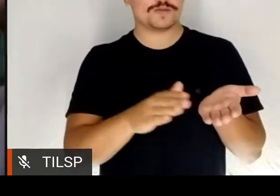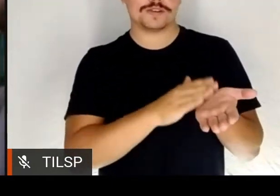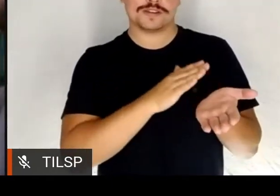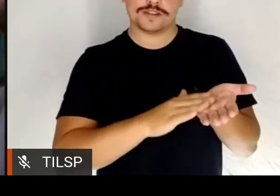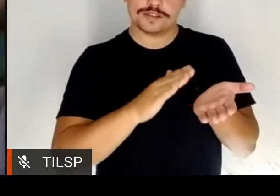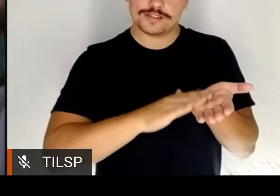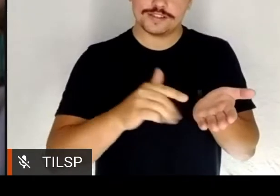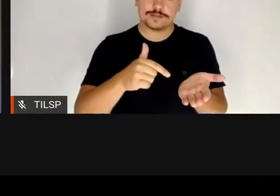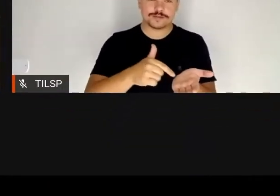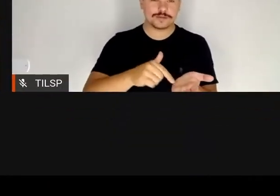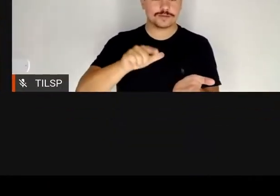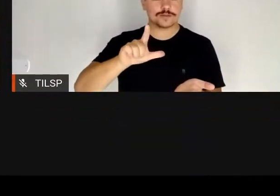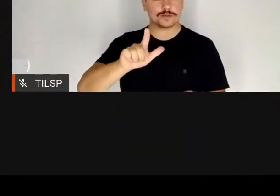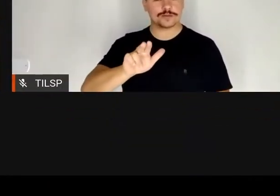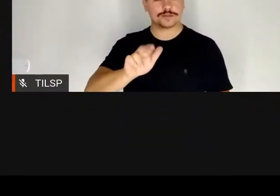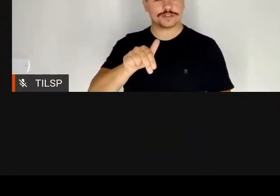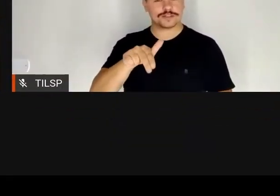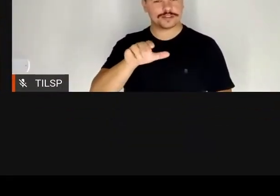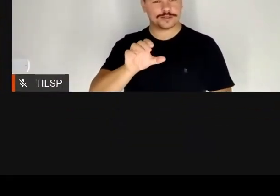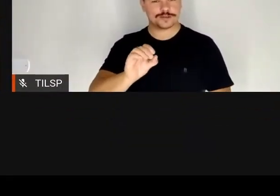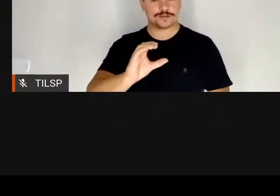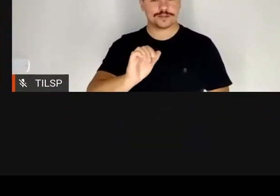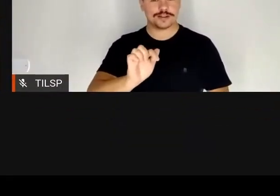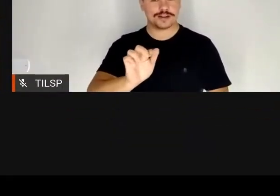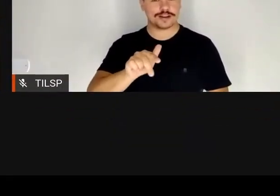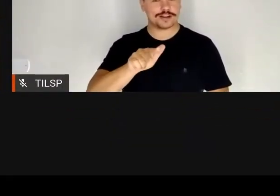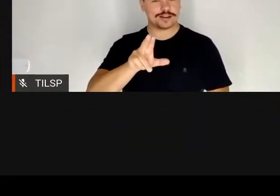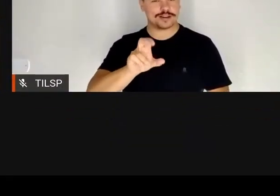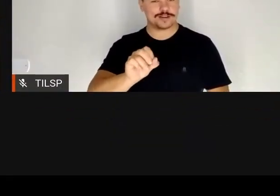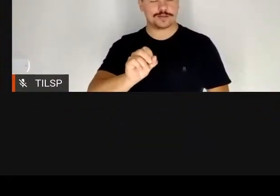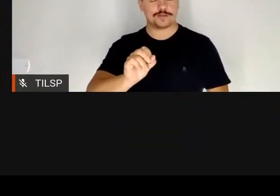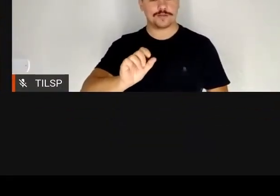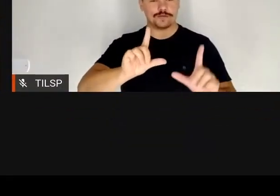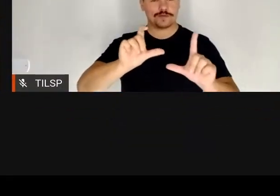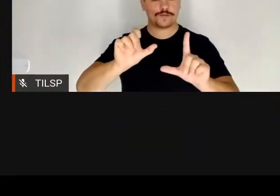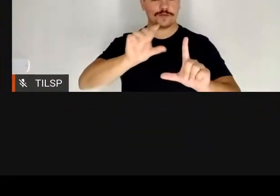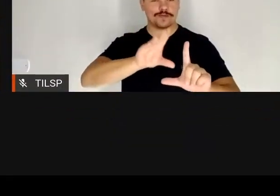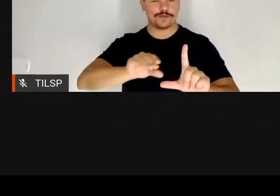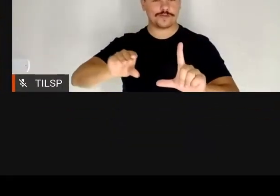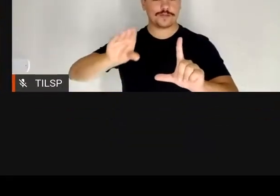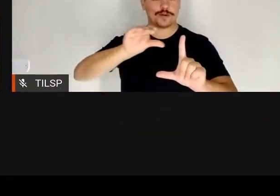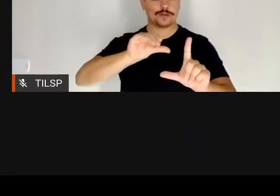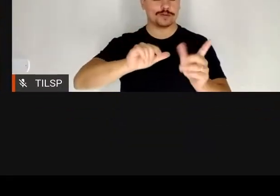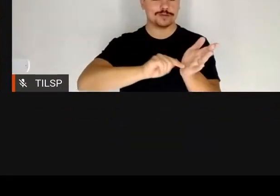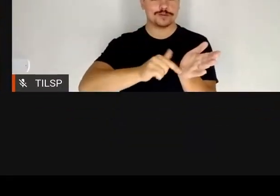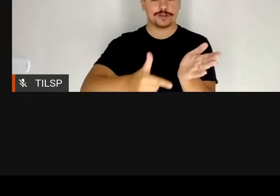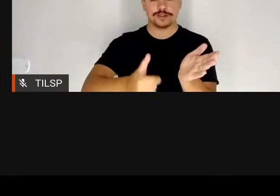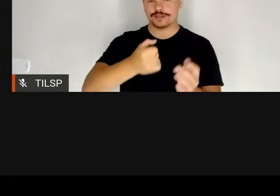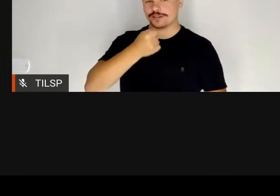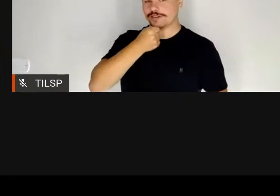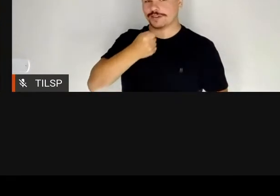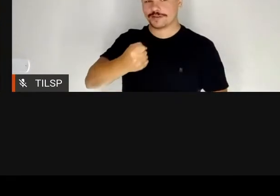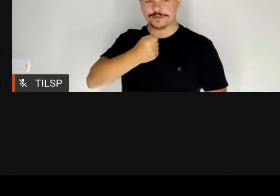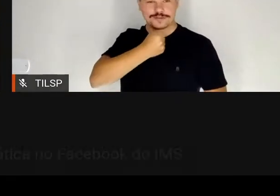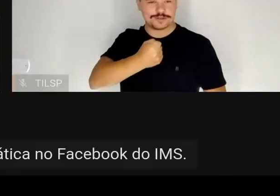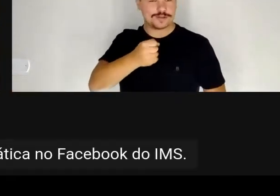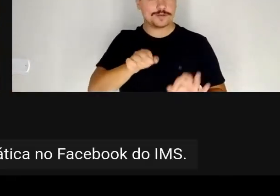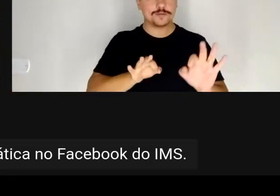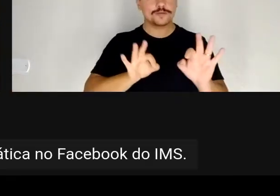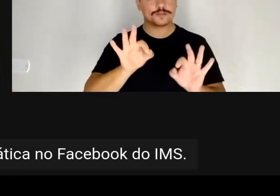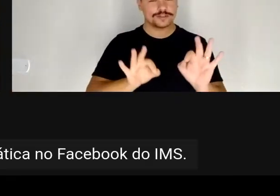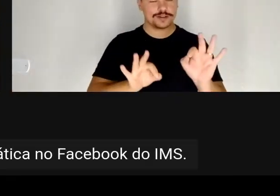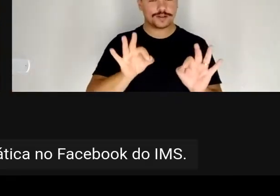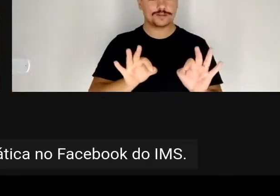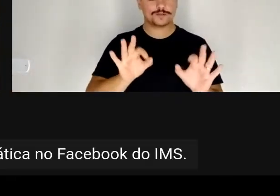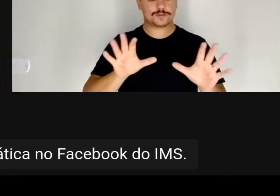livro Luciano Carneiro, Fotojornalismo e Reportagem, um projeto realizado conjuntamente pelo